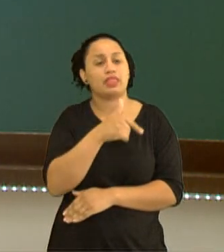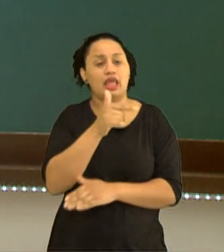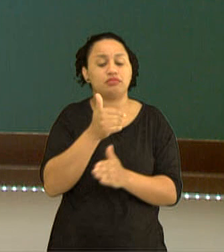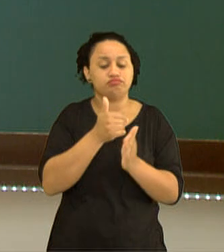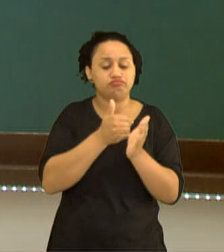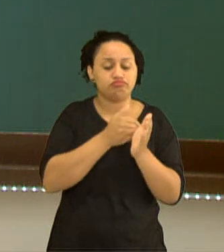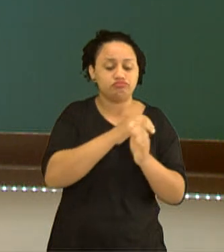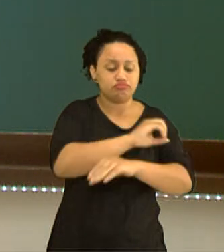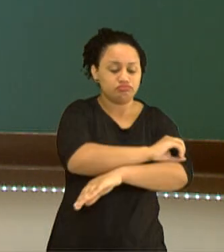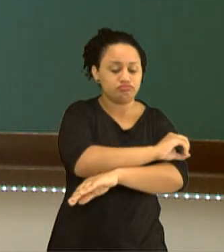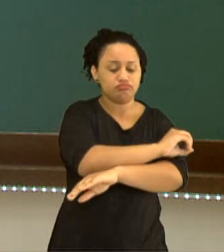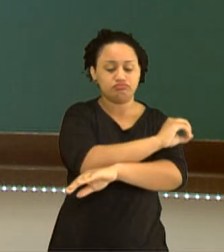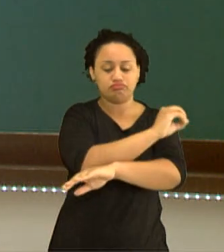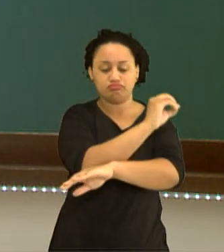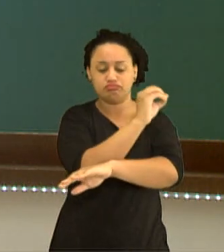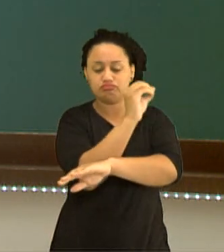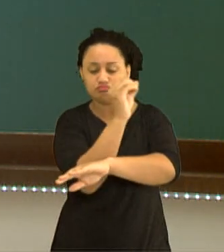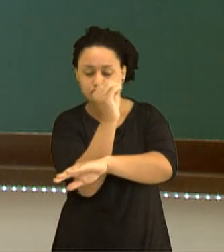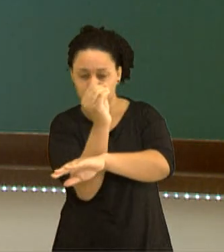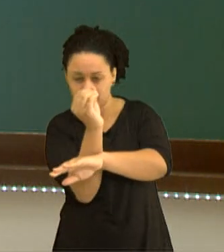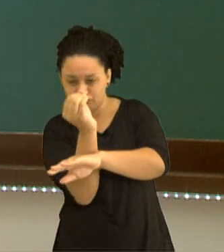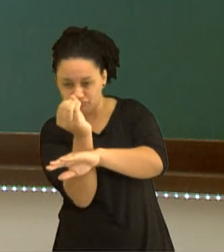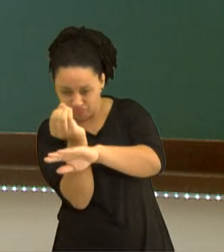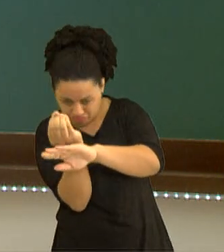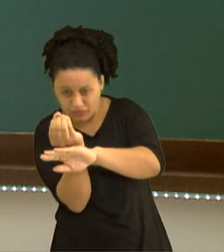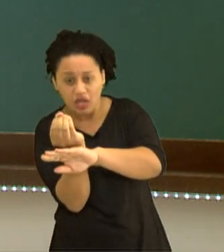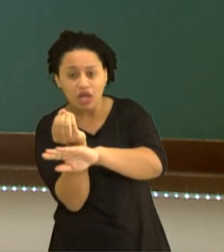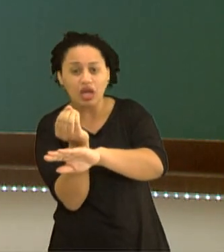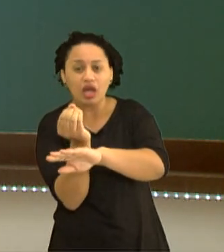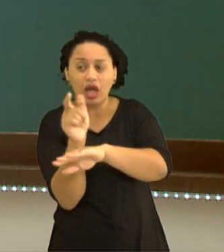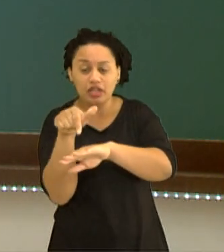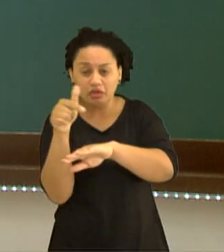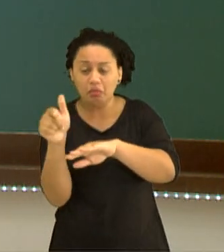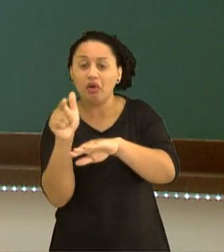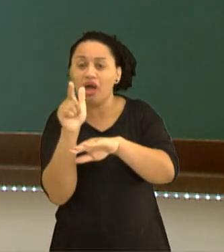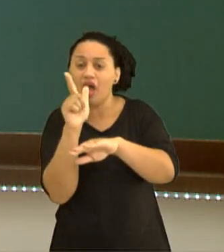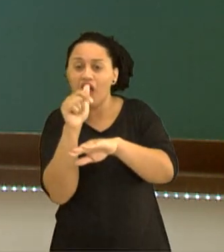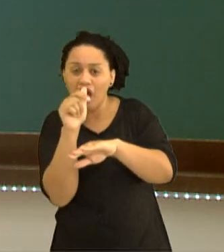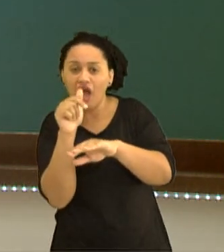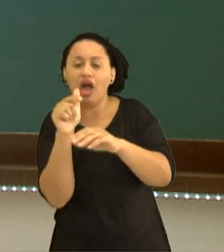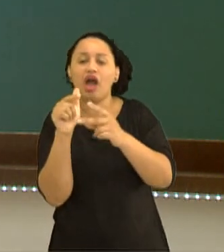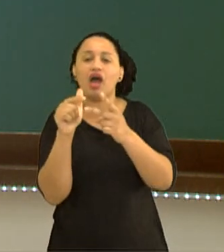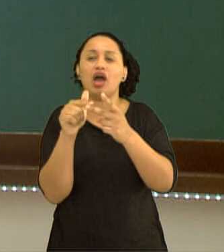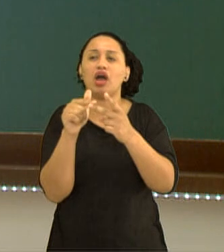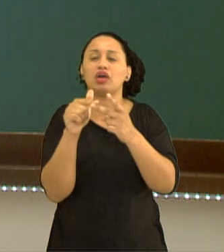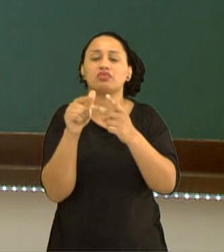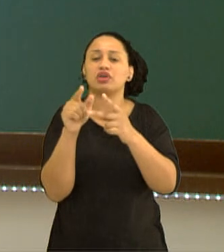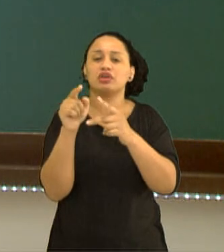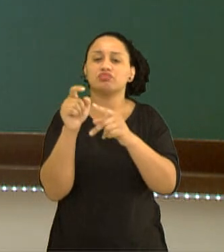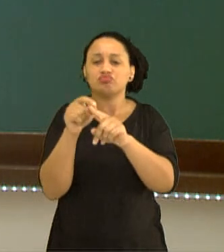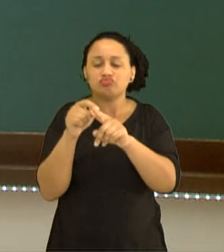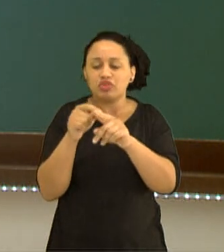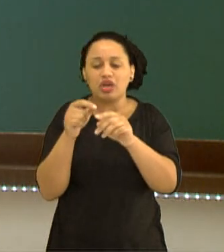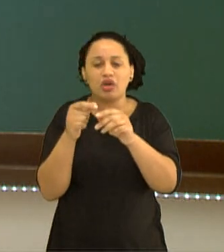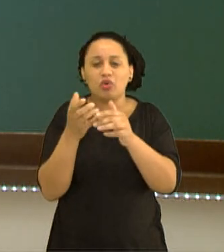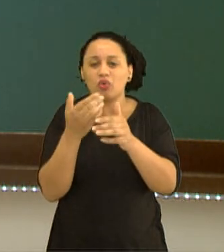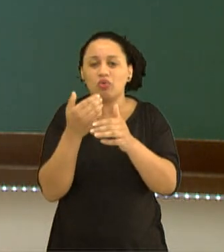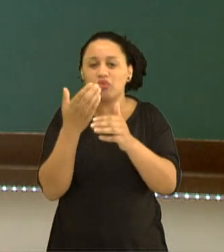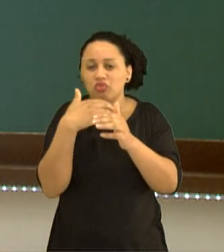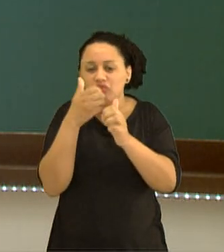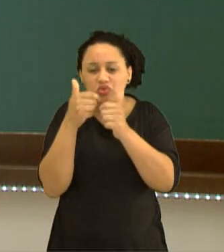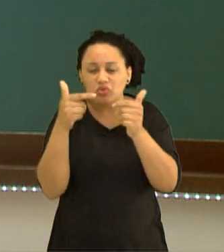que o sol se põe. Aí no final da tarde, depois do pôr do sol, tomam um pouco d'água, uma tâmara, enfim, pequenas